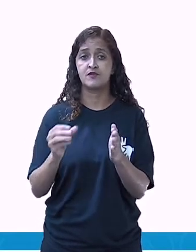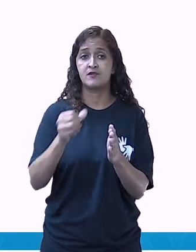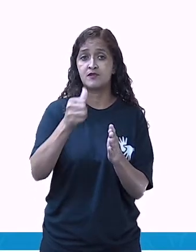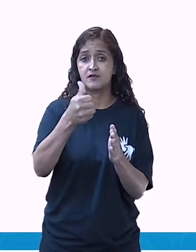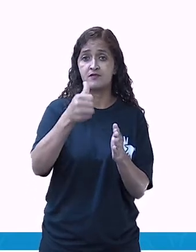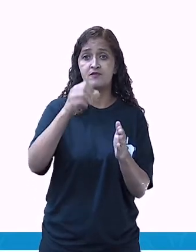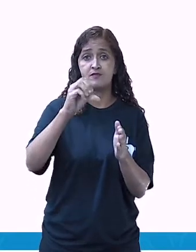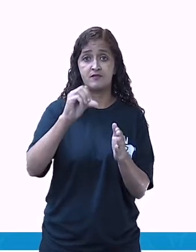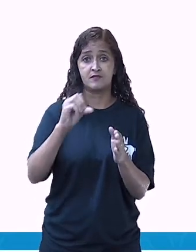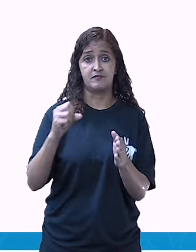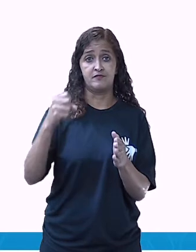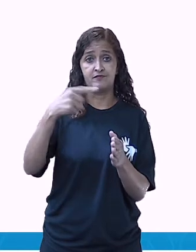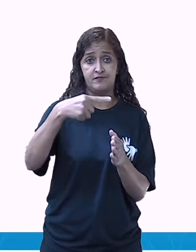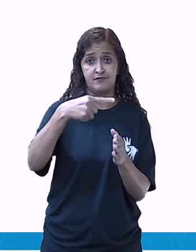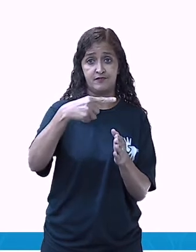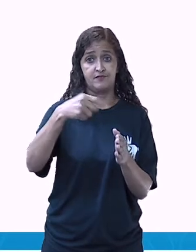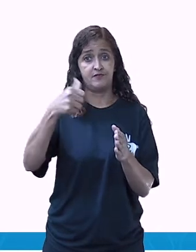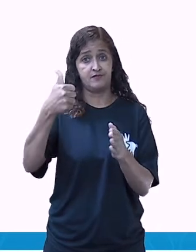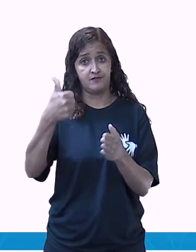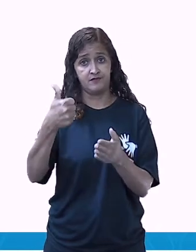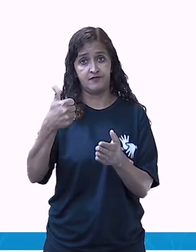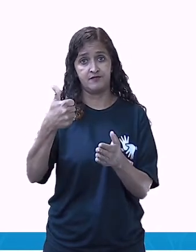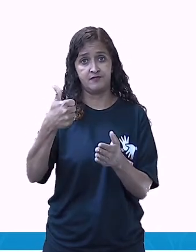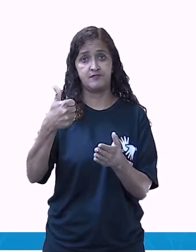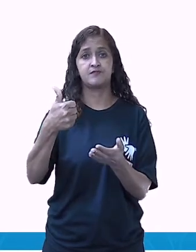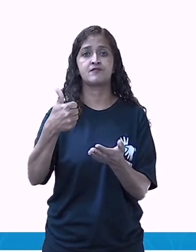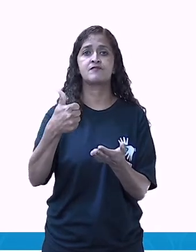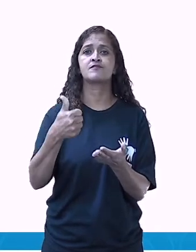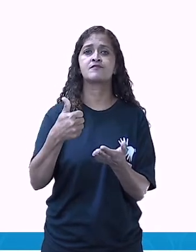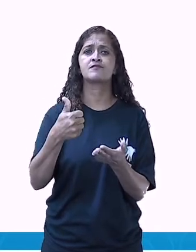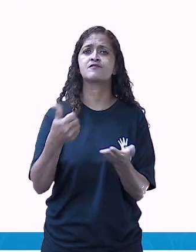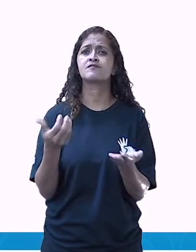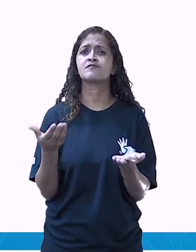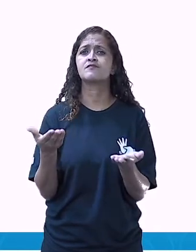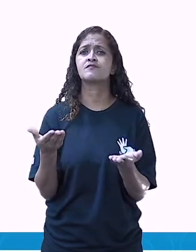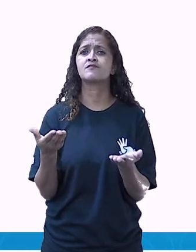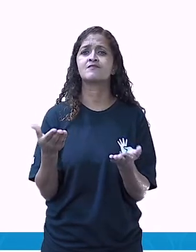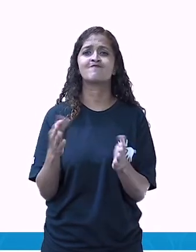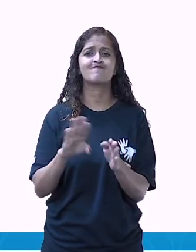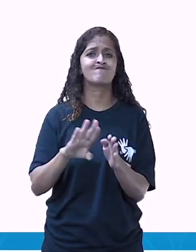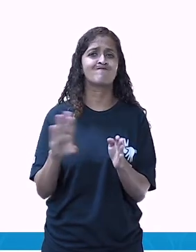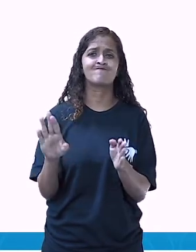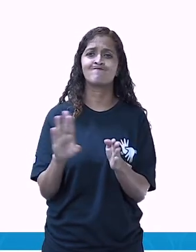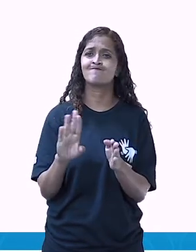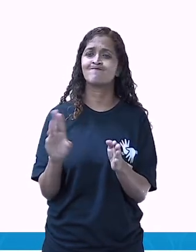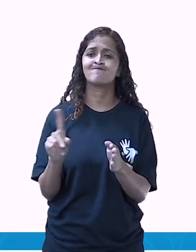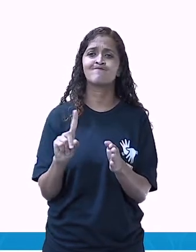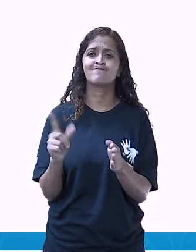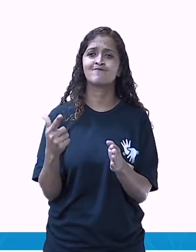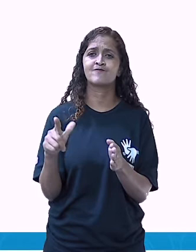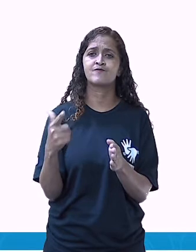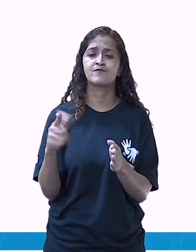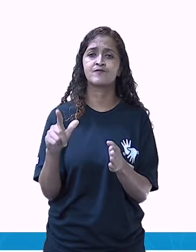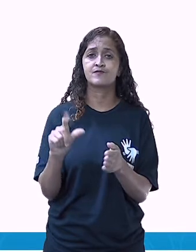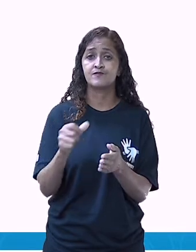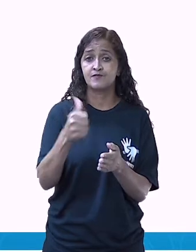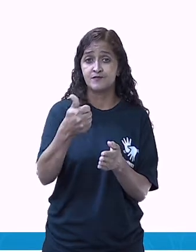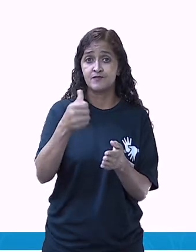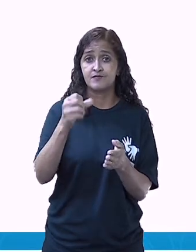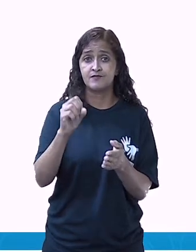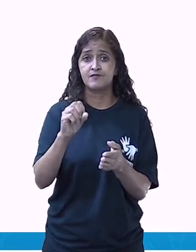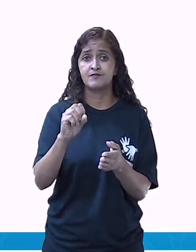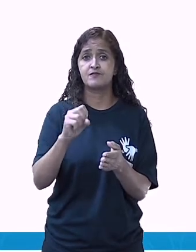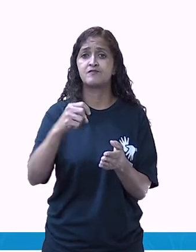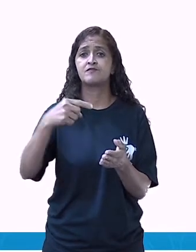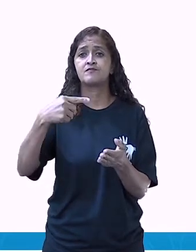19 menos 1 não é 18? Eu tenho 18? Não. 18